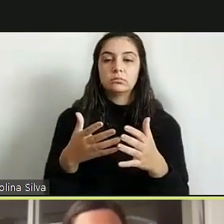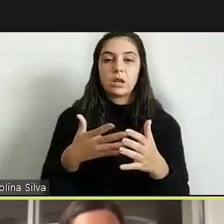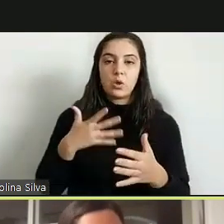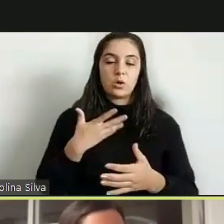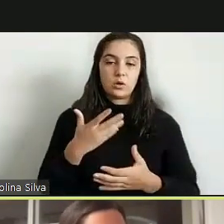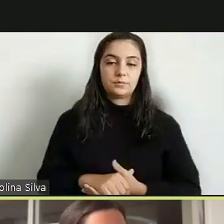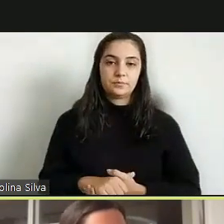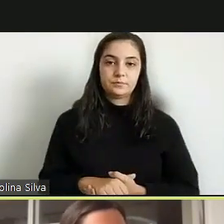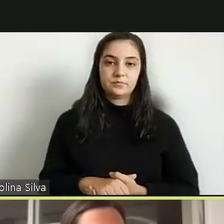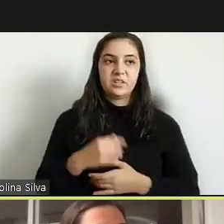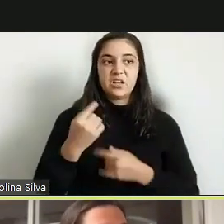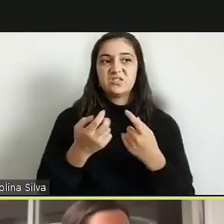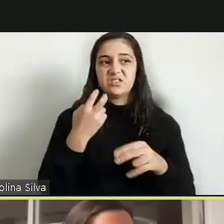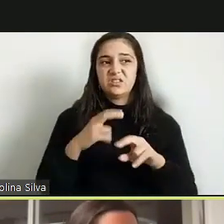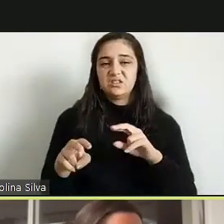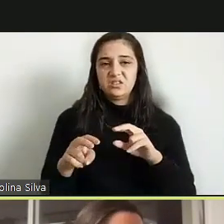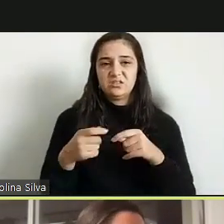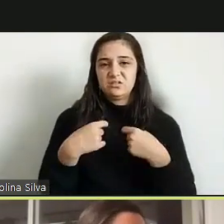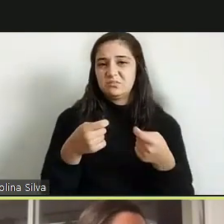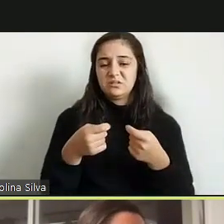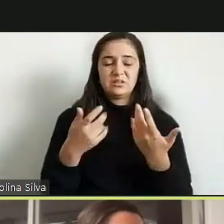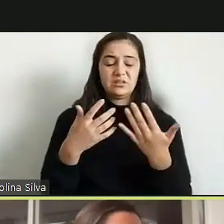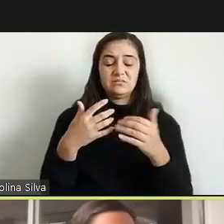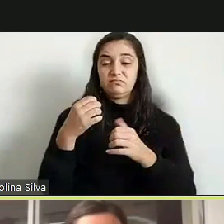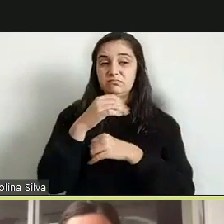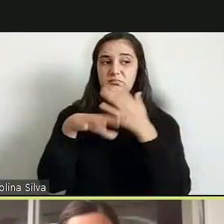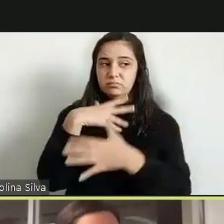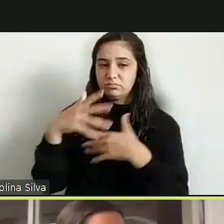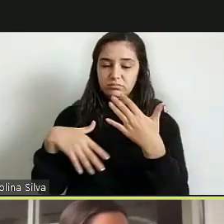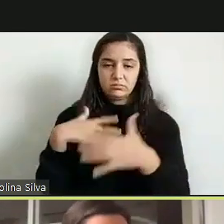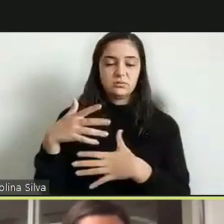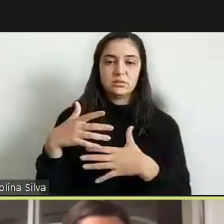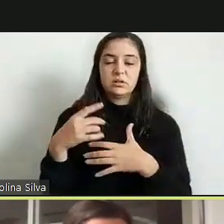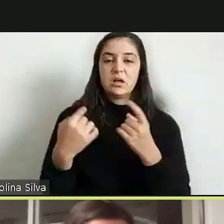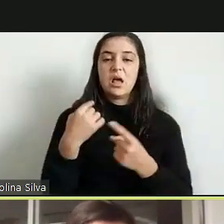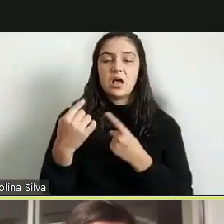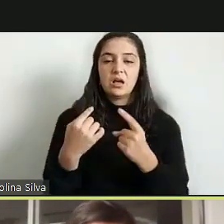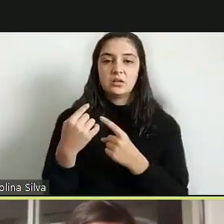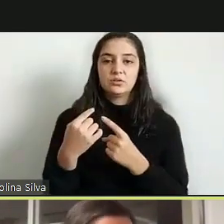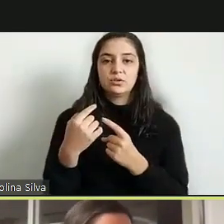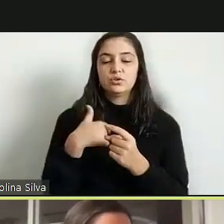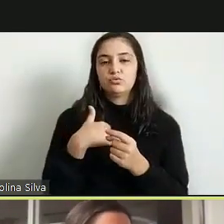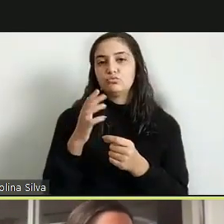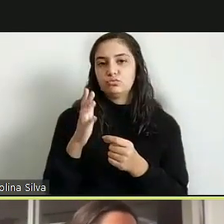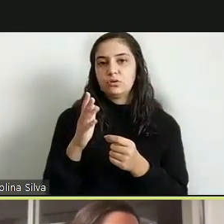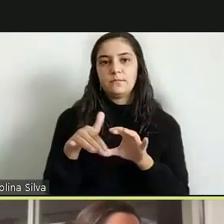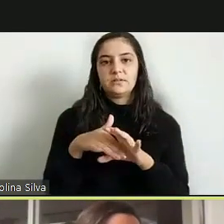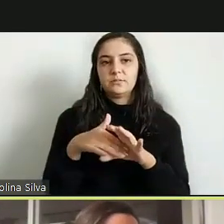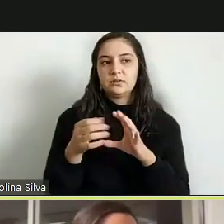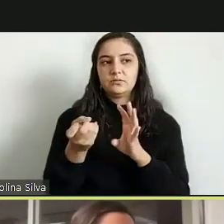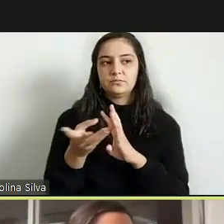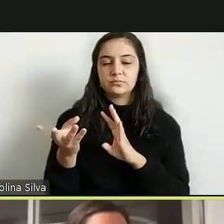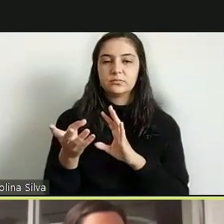vezes desperdício de energia, mal entendidos, às vezes, pronto, já fiz muitos tipos de participação,